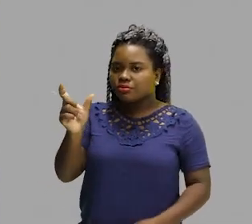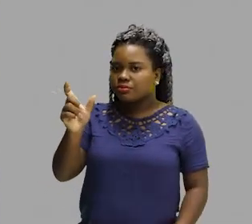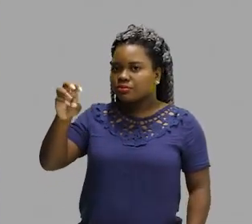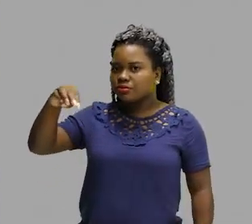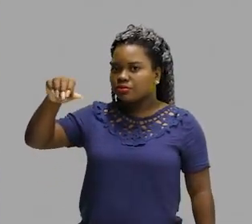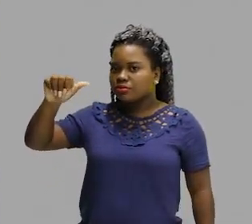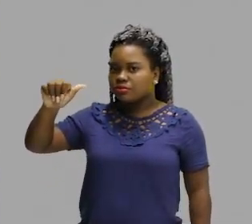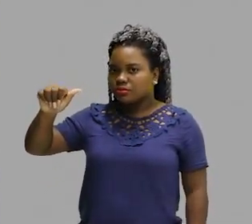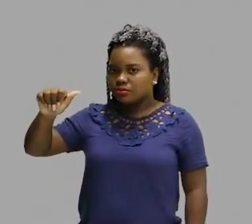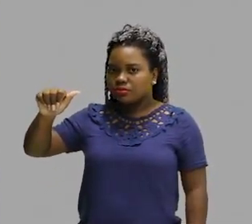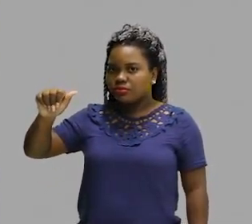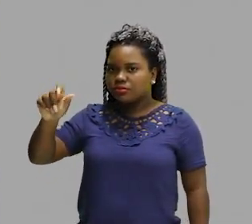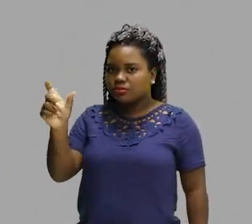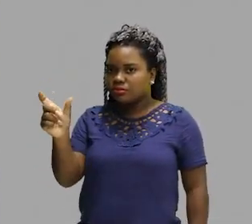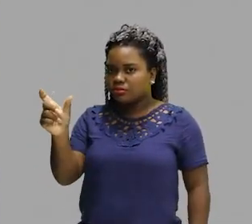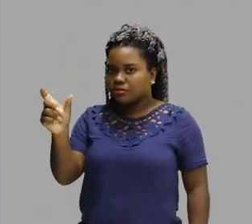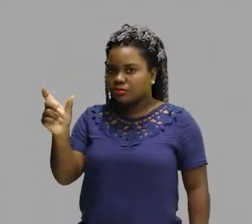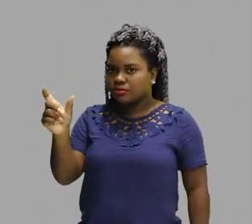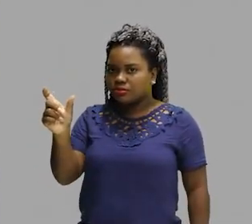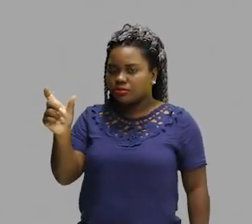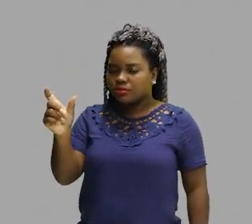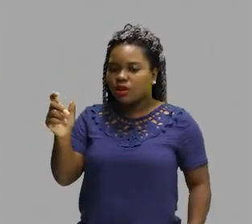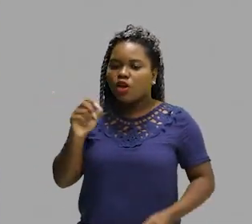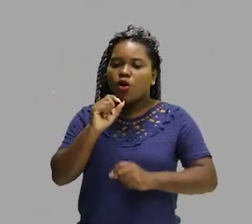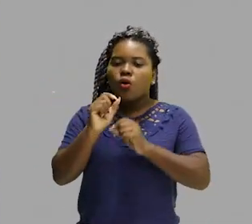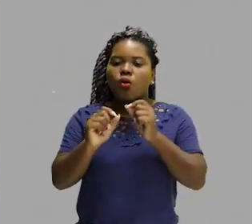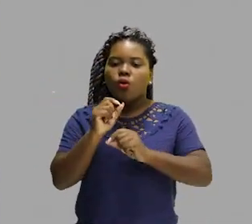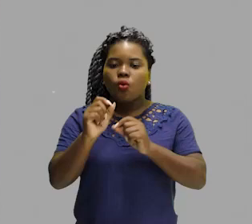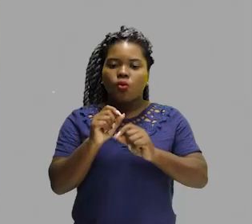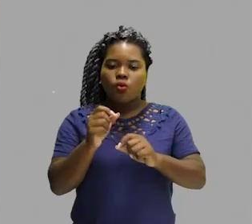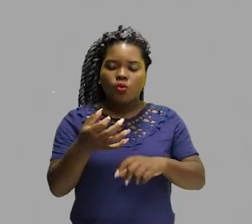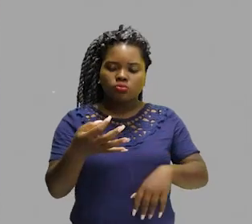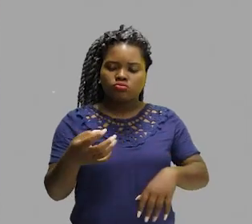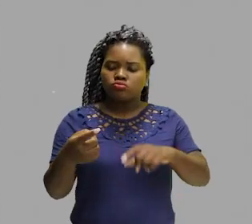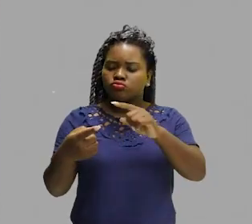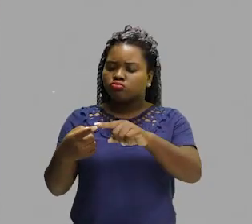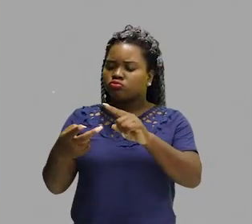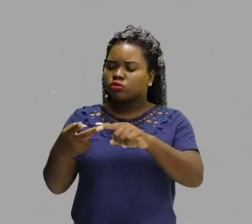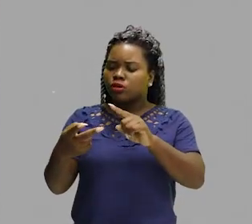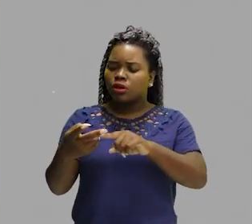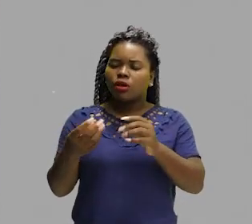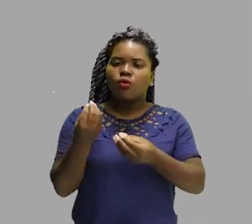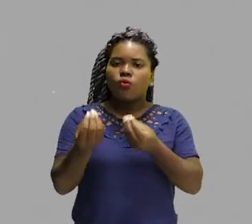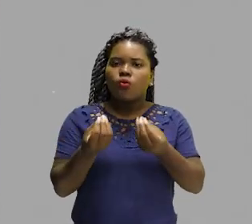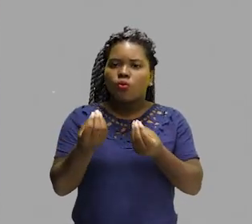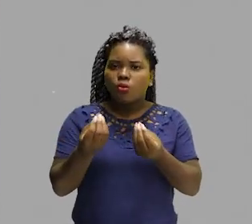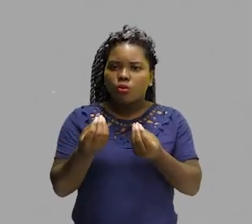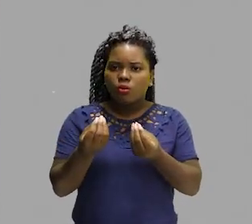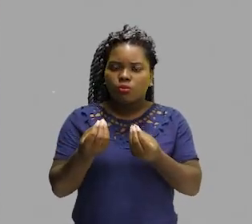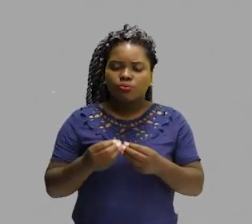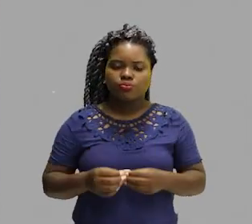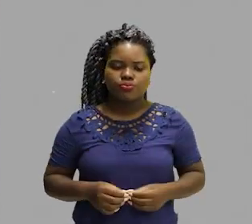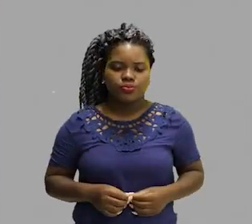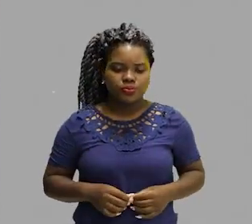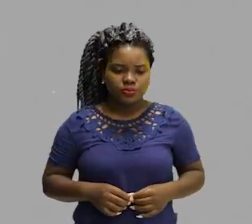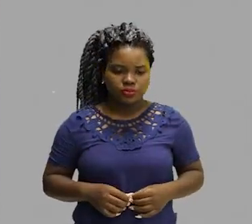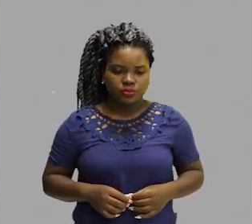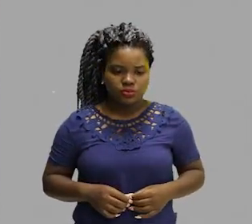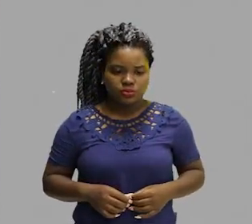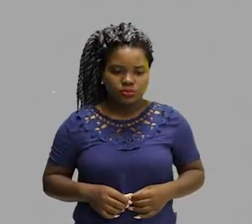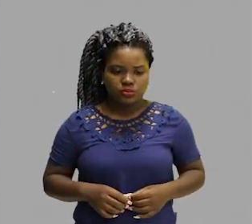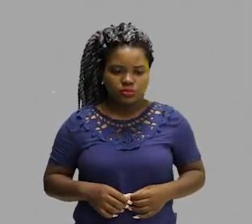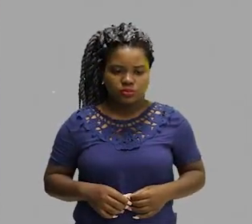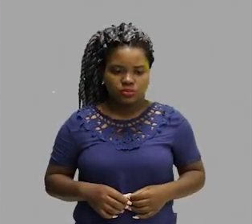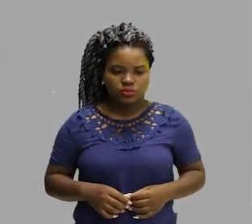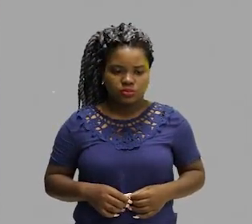em negrito. Como é que se conta a sílaba poética? Fazendo essas junções terminou com vogal, começou com